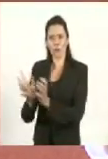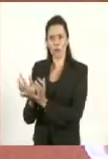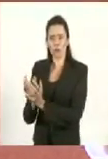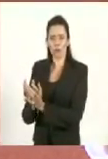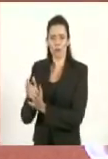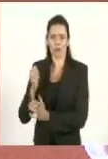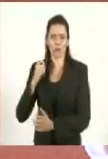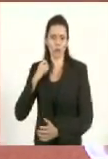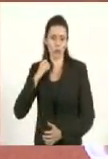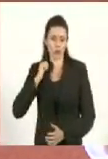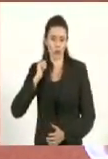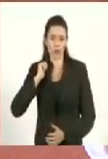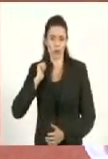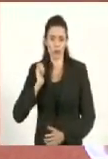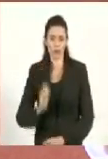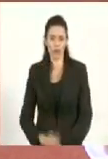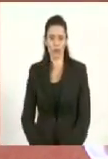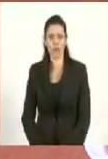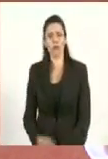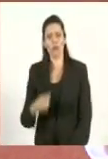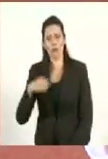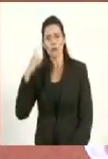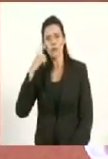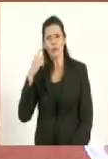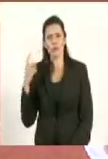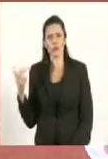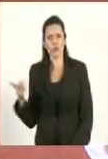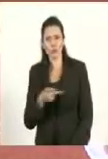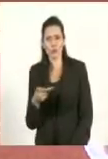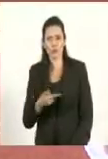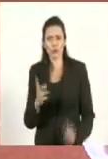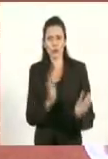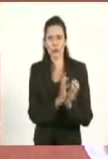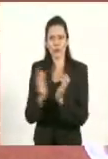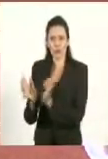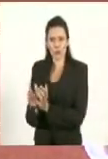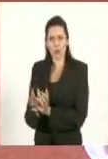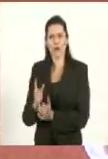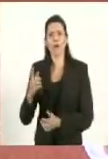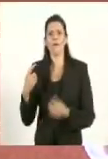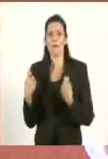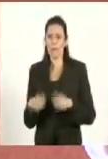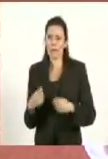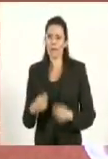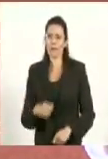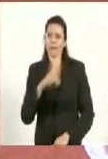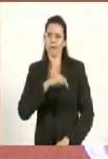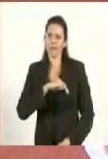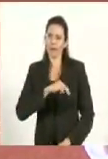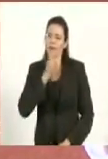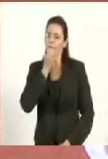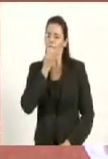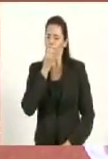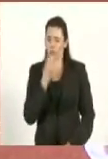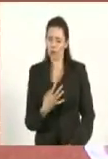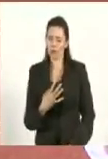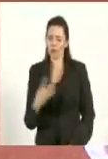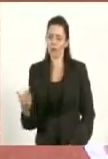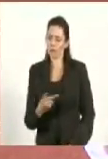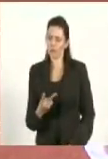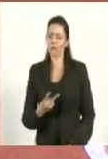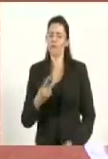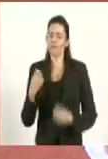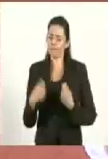porque tem que ganhar bem, todos têm que ganhar bem. Só para concluir, senhor presidente, eu acredito que os coronéis também, da mesma forma, pelo peso das